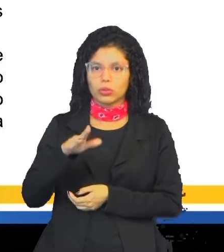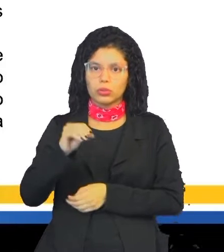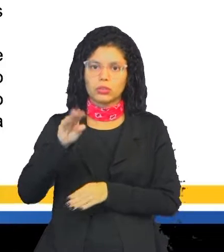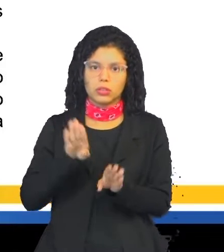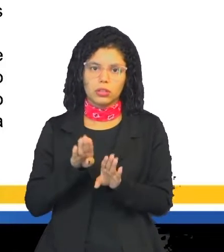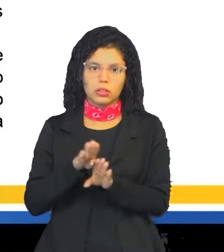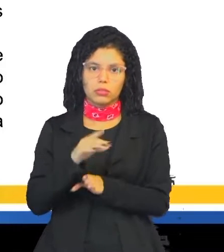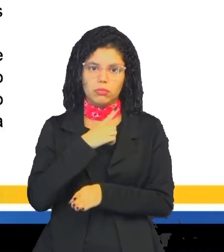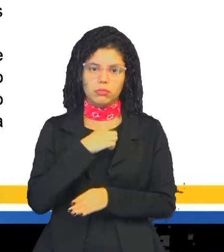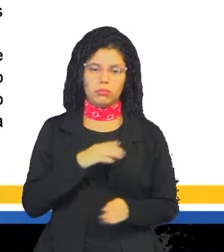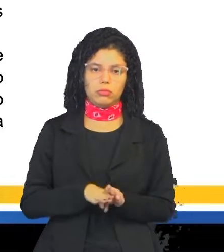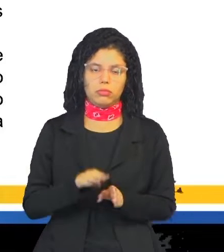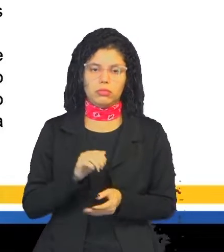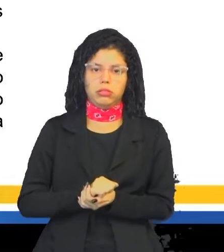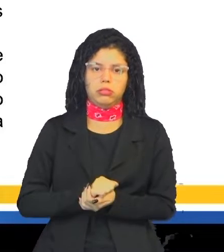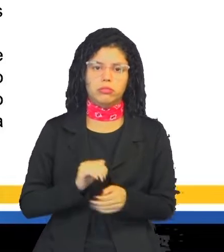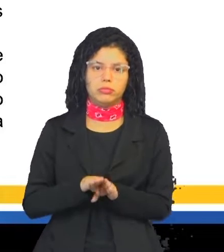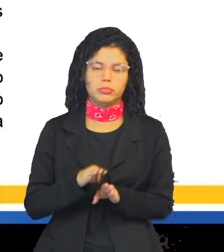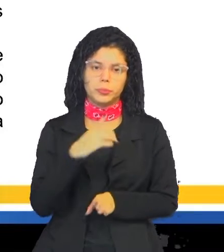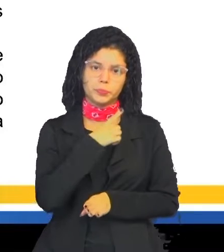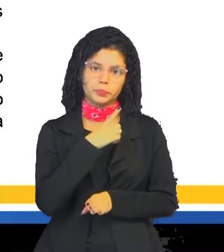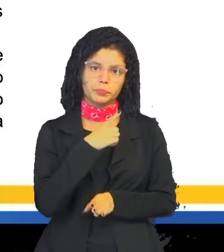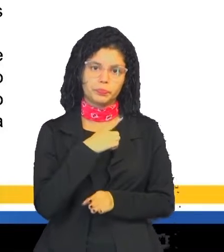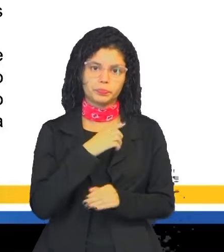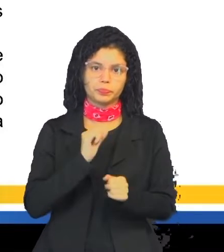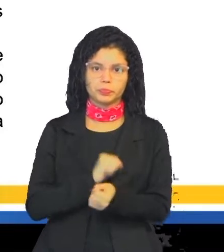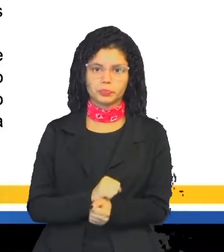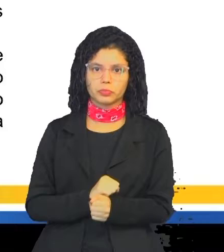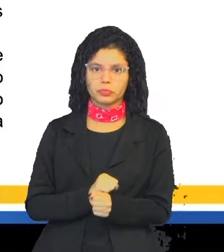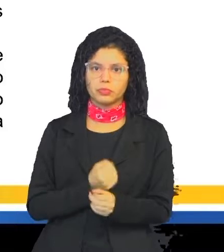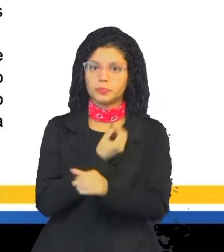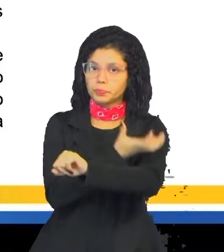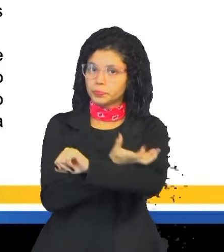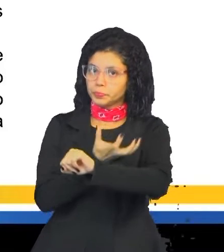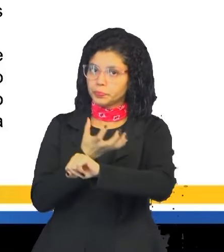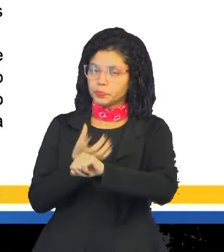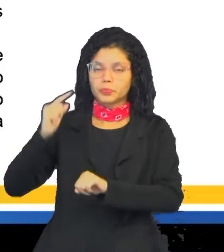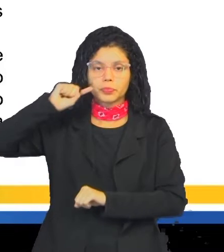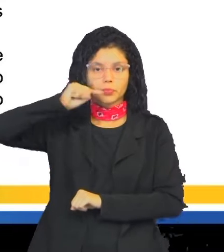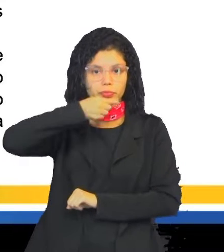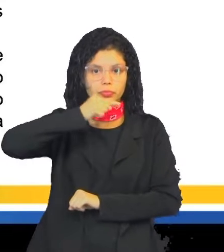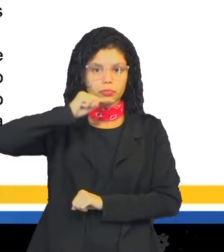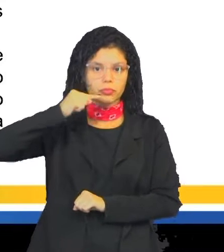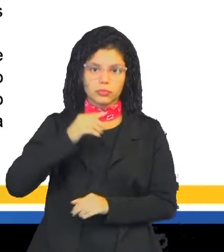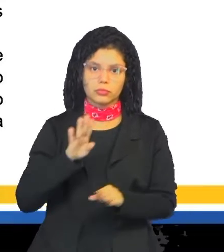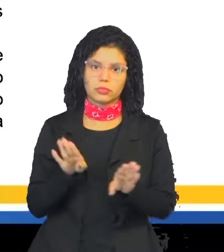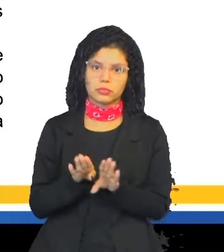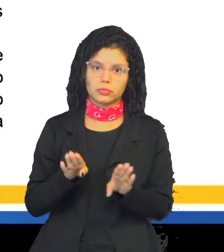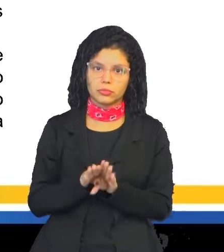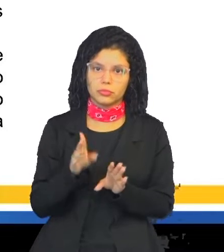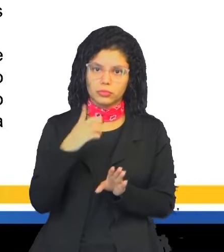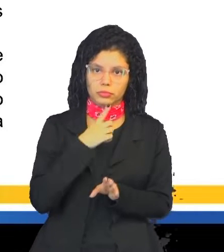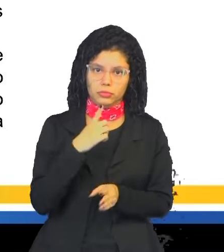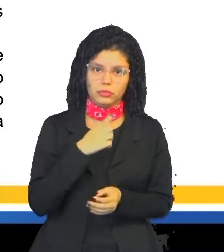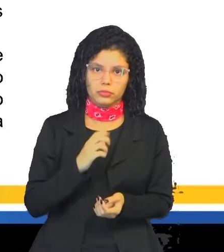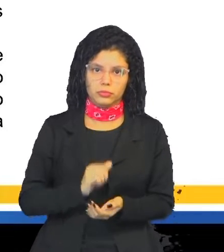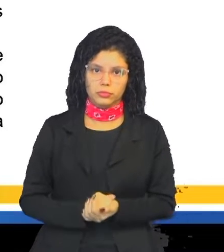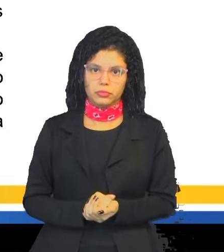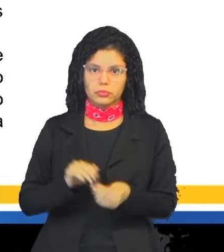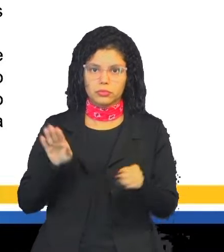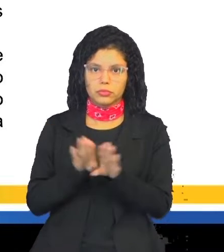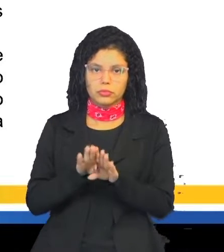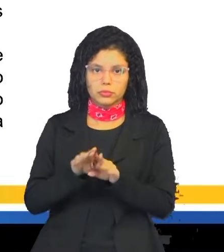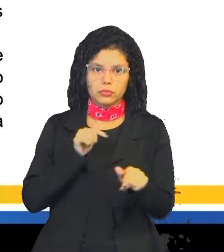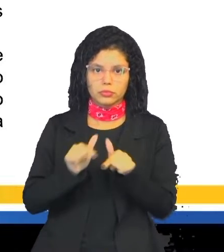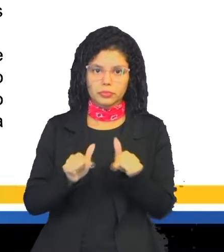tem dos ciclos econômicos ali, principalmente o plantio da cana-de-açúcar. A princípio, essa relação